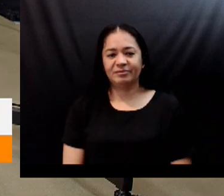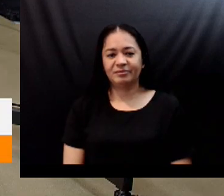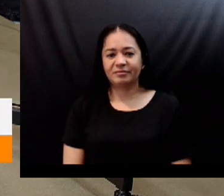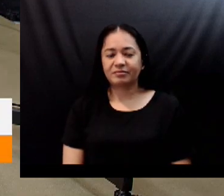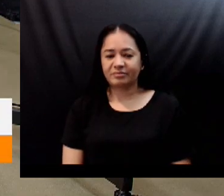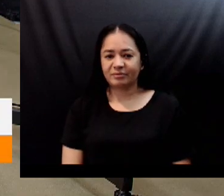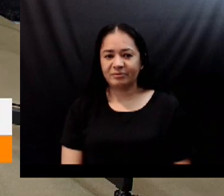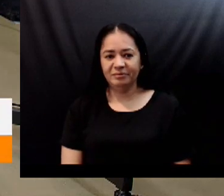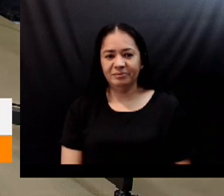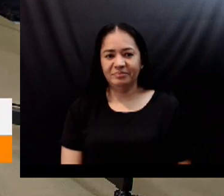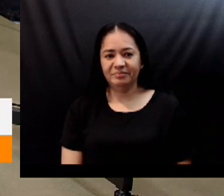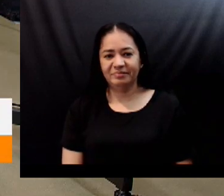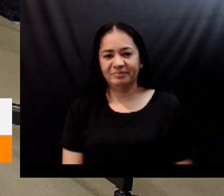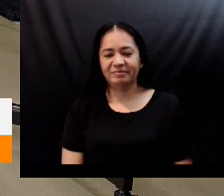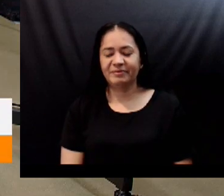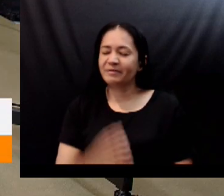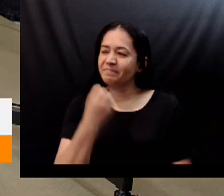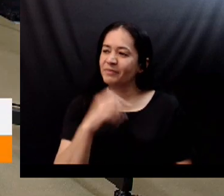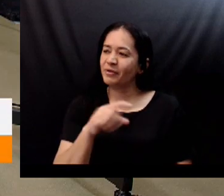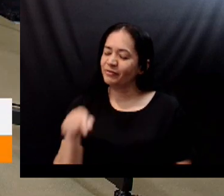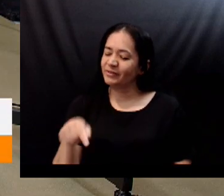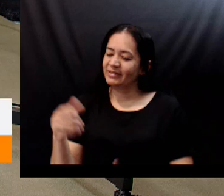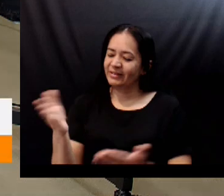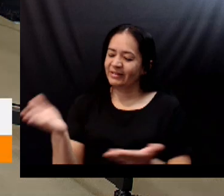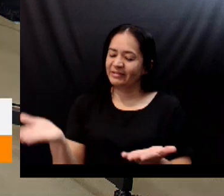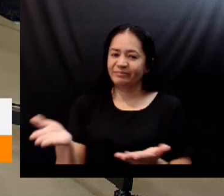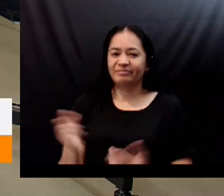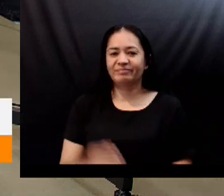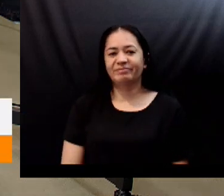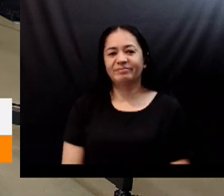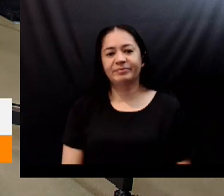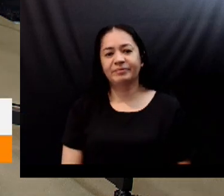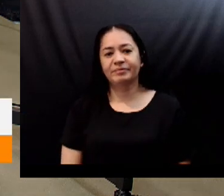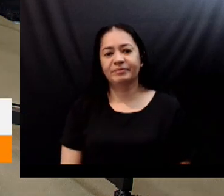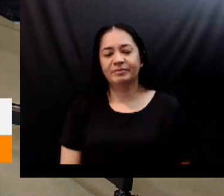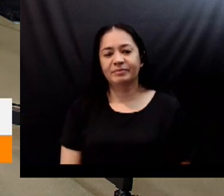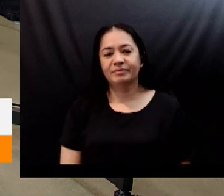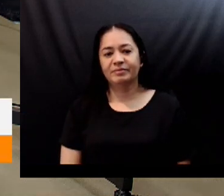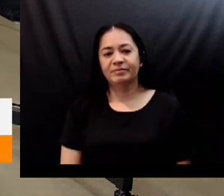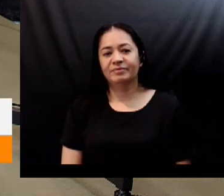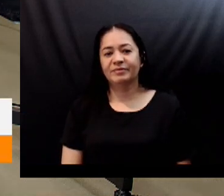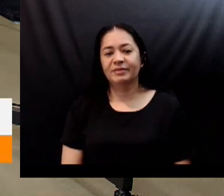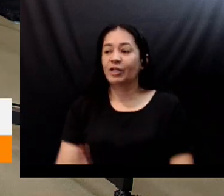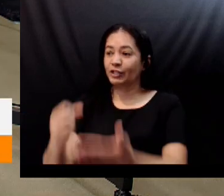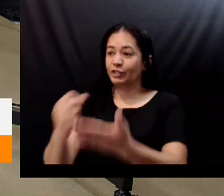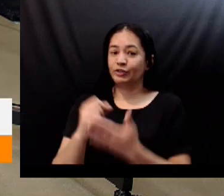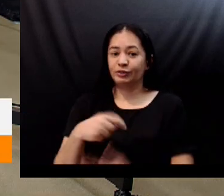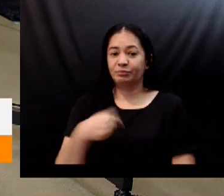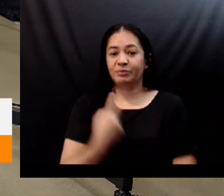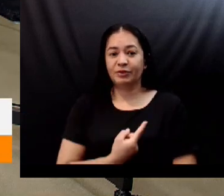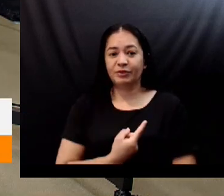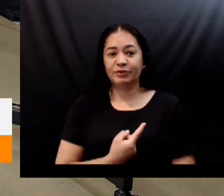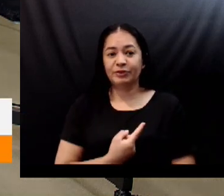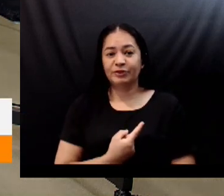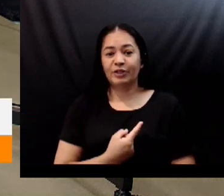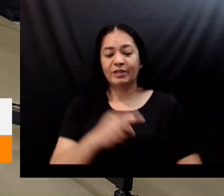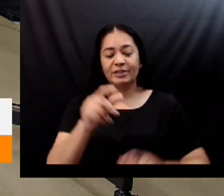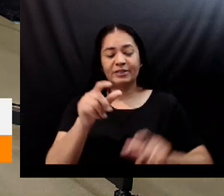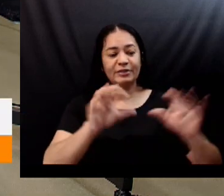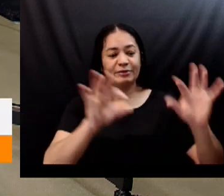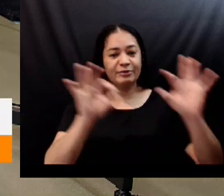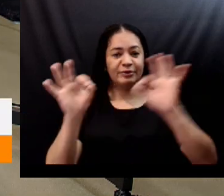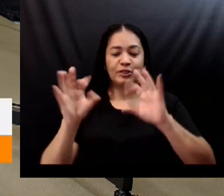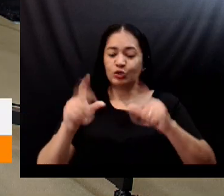que bom você aqui e Obrigada. que bom que você trouxe para os nossos telespectadores, para mim e para todos nós